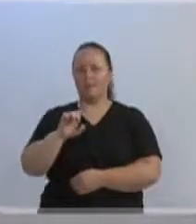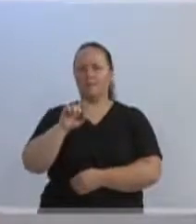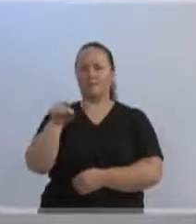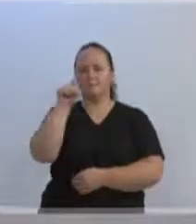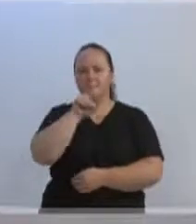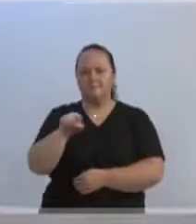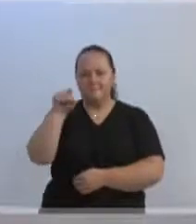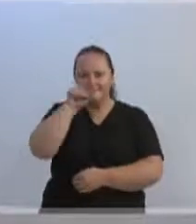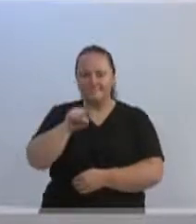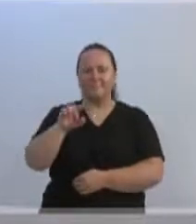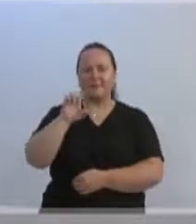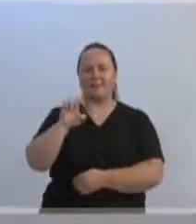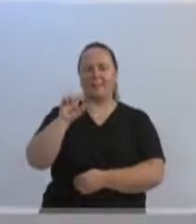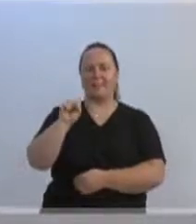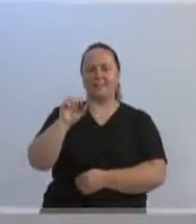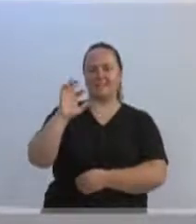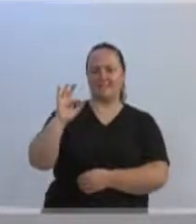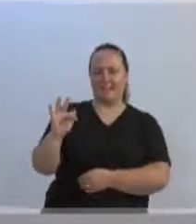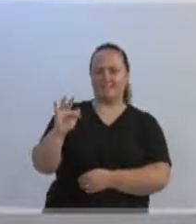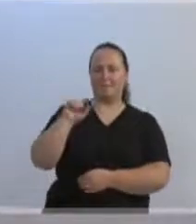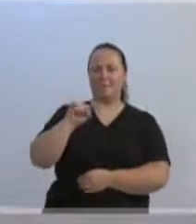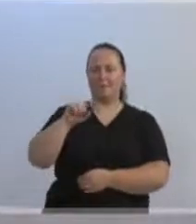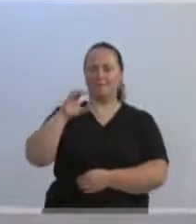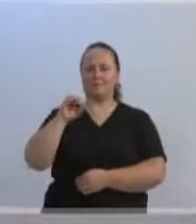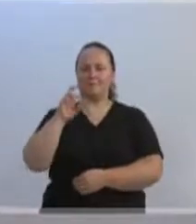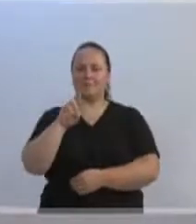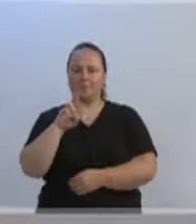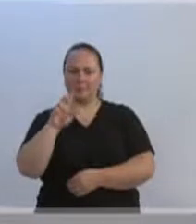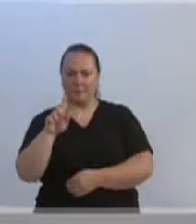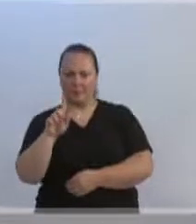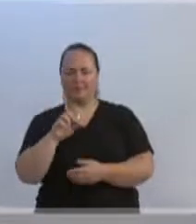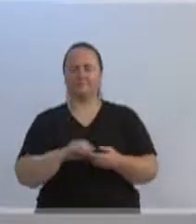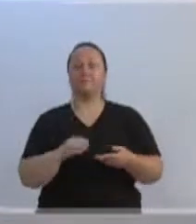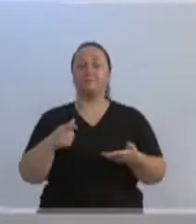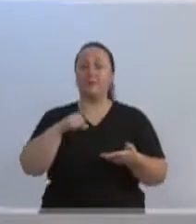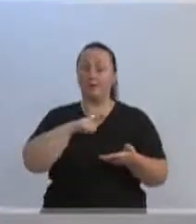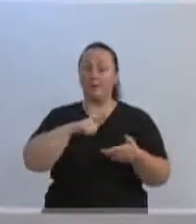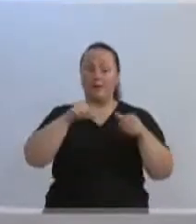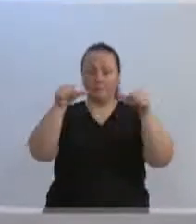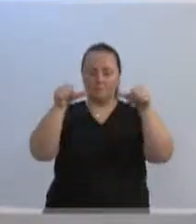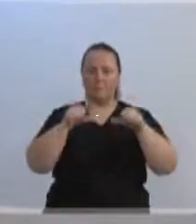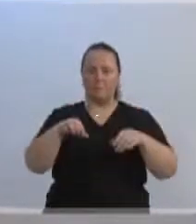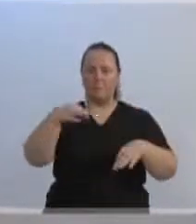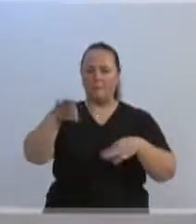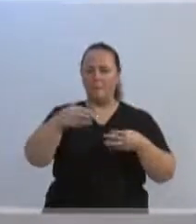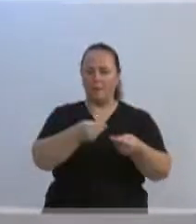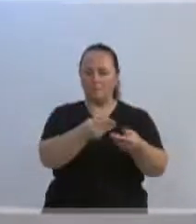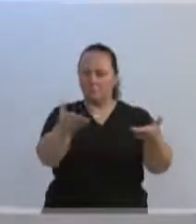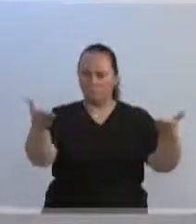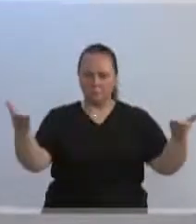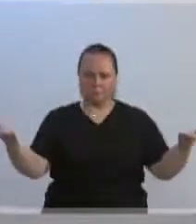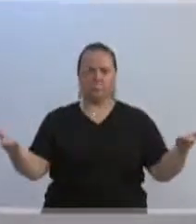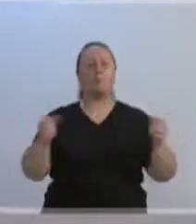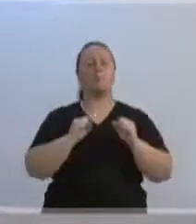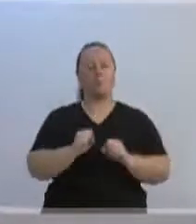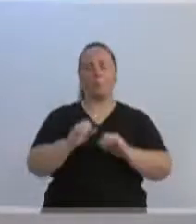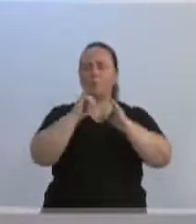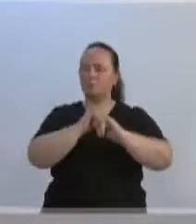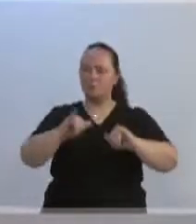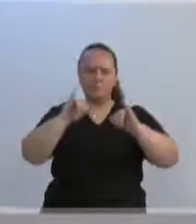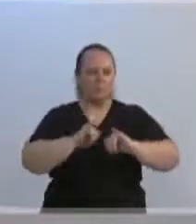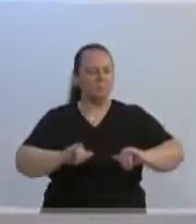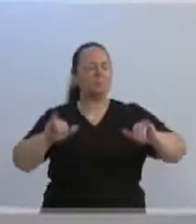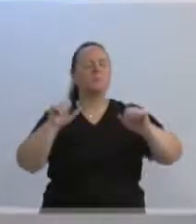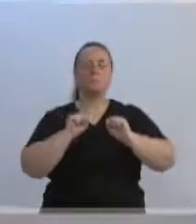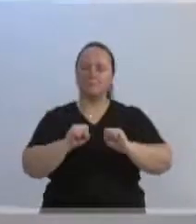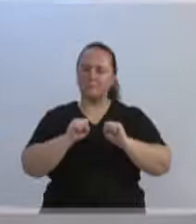deixamos também nas mesas dos foguetes para os senhores vereadores a divulgarem aos seus a